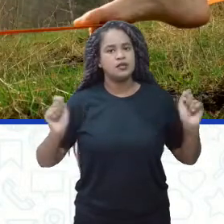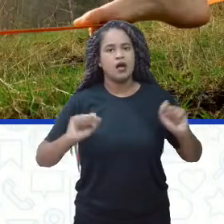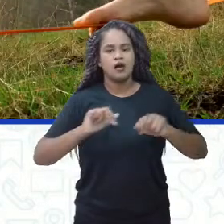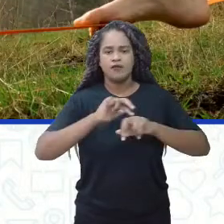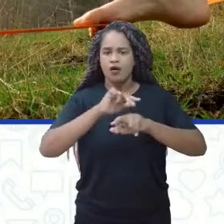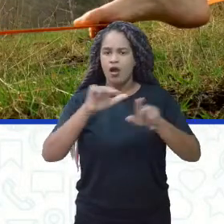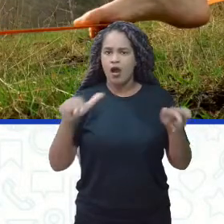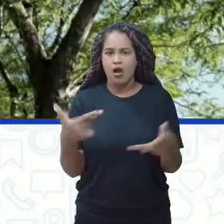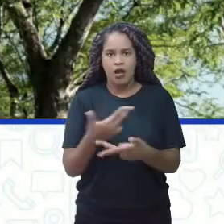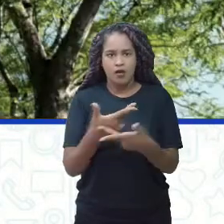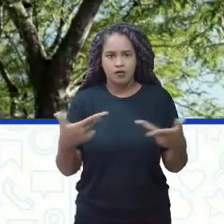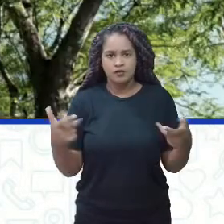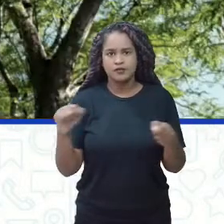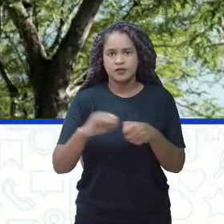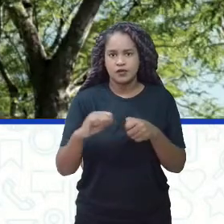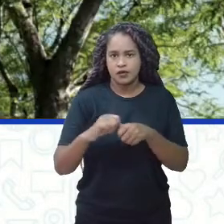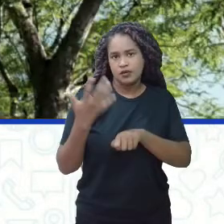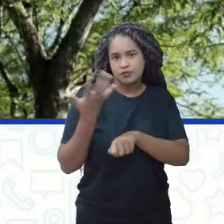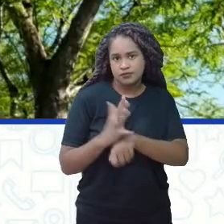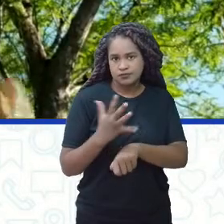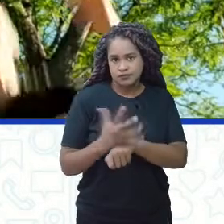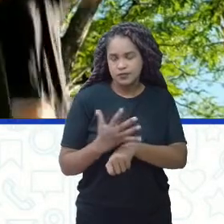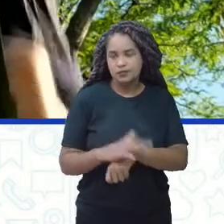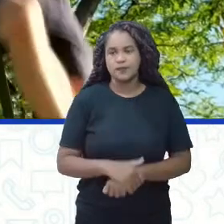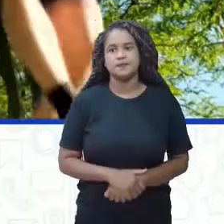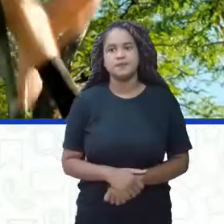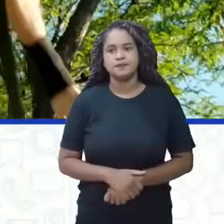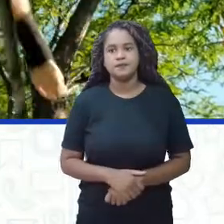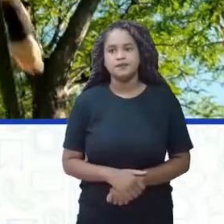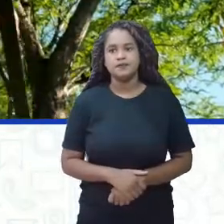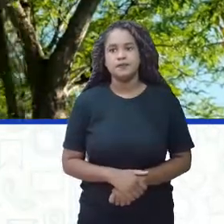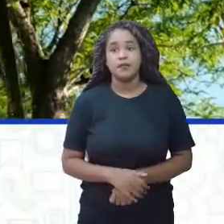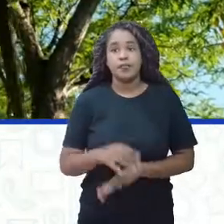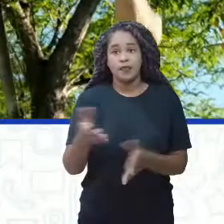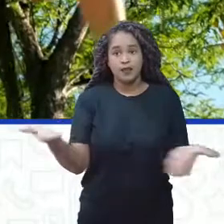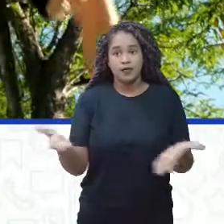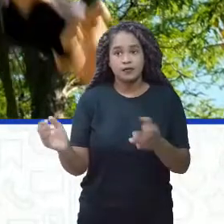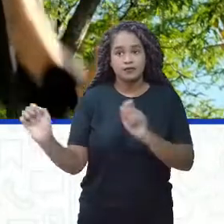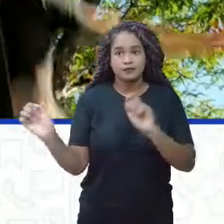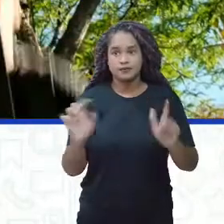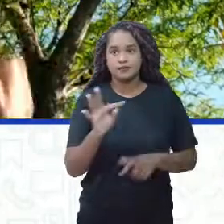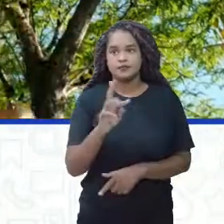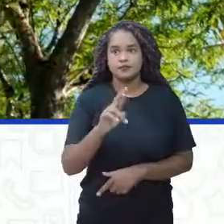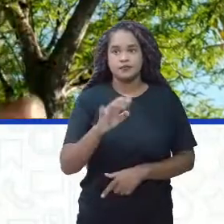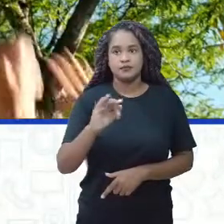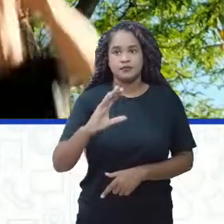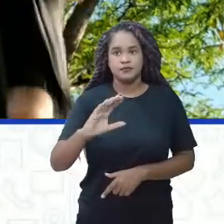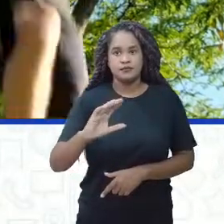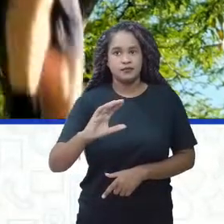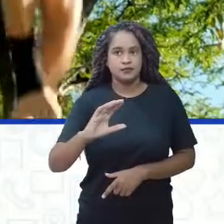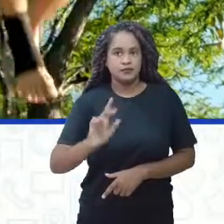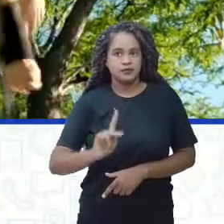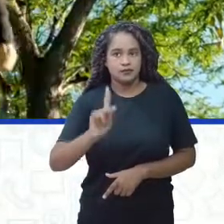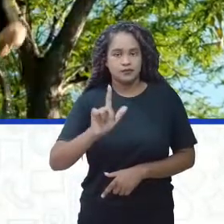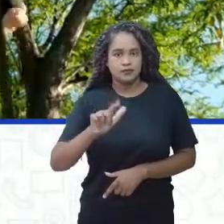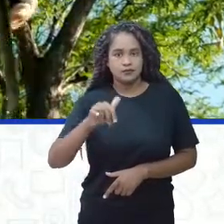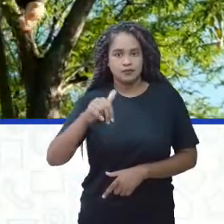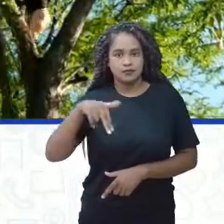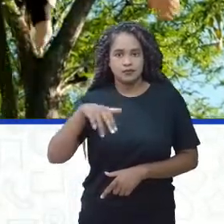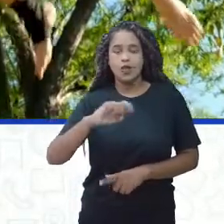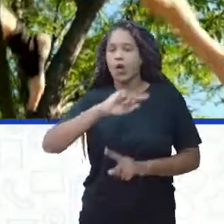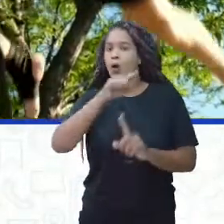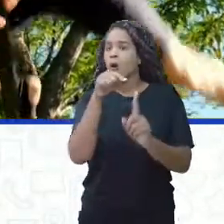variadas na sua prática e na execução dos movimentos. O trickline, né, tem como objetivo a execução de